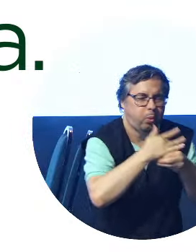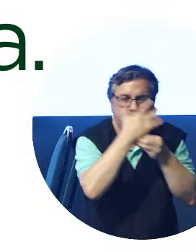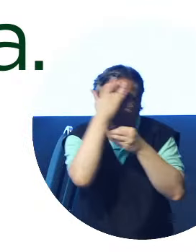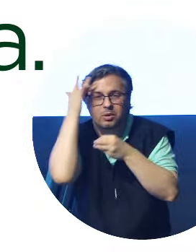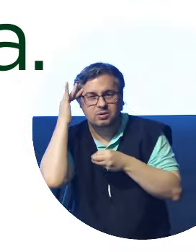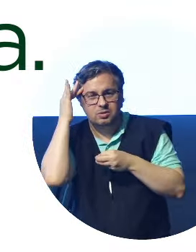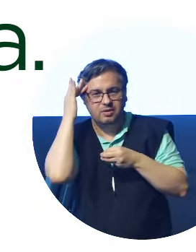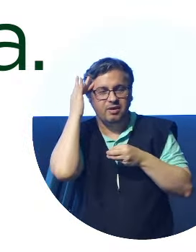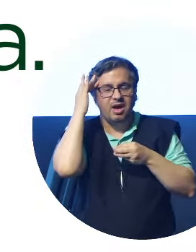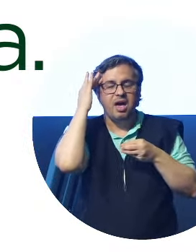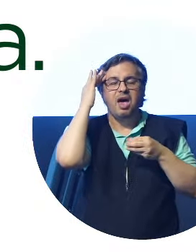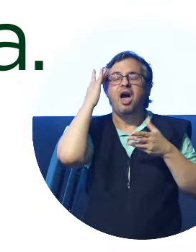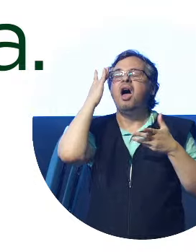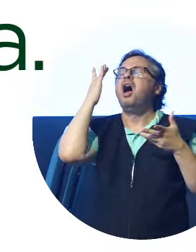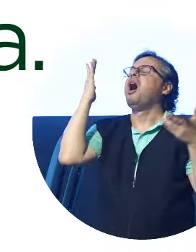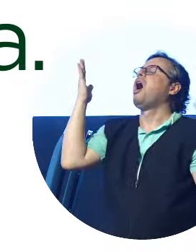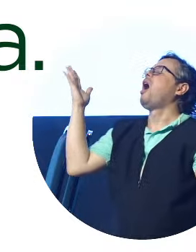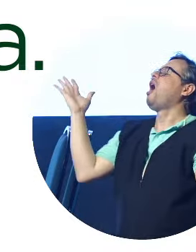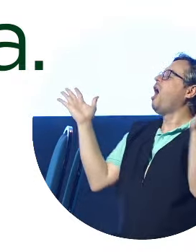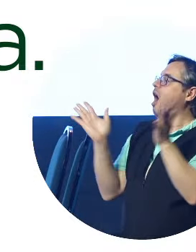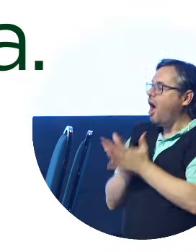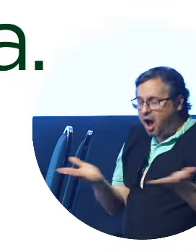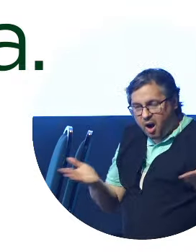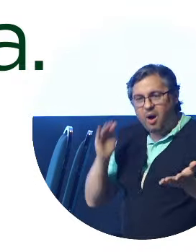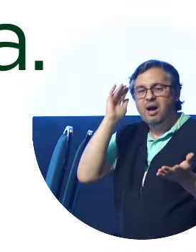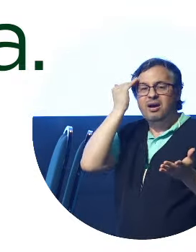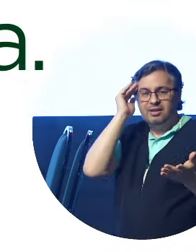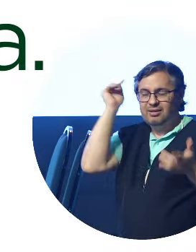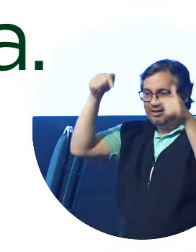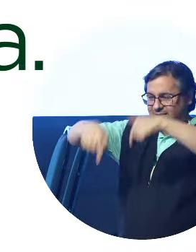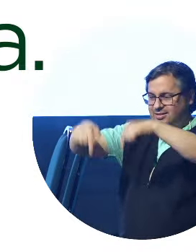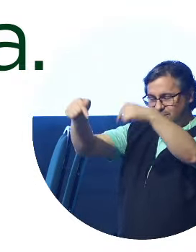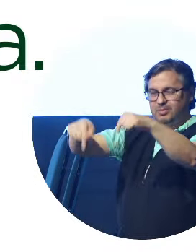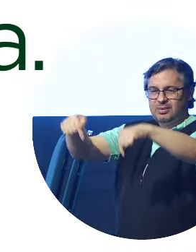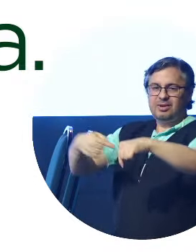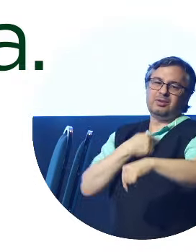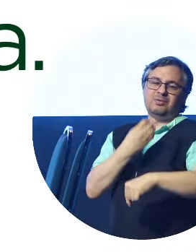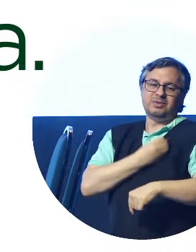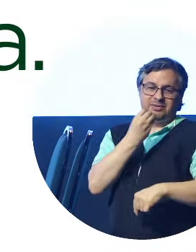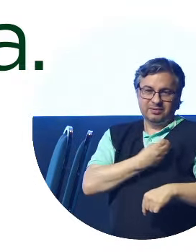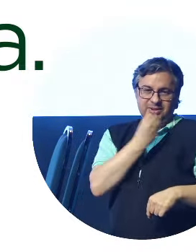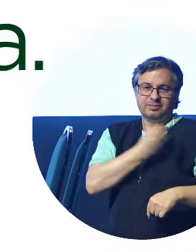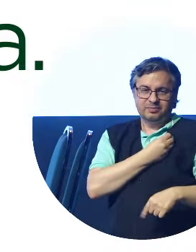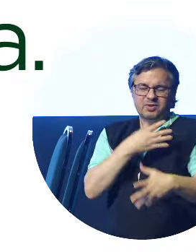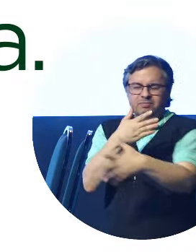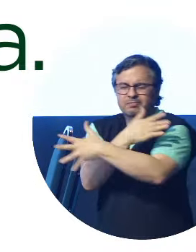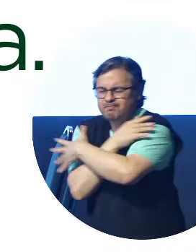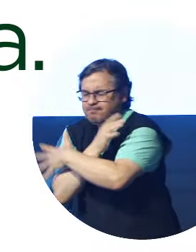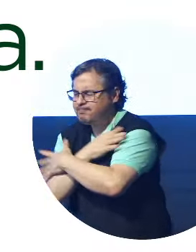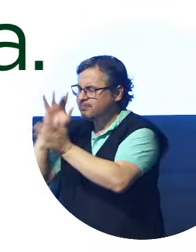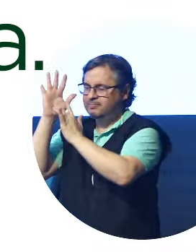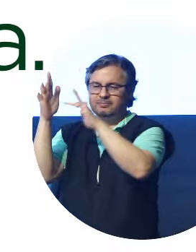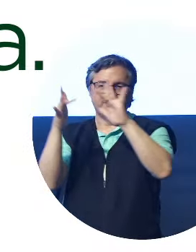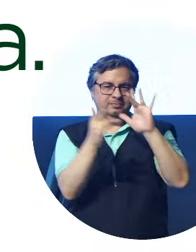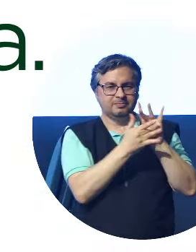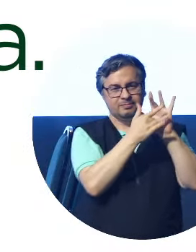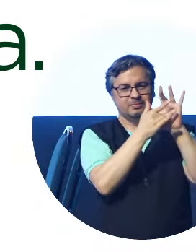noite, ele disse: agora faz sentido o meu sonho. Era neste lugar que eu iria testemunhar sobre a graça de Jesus.